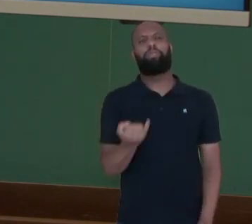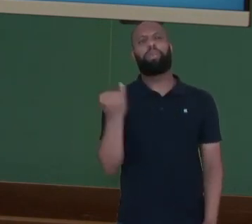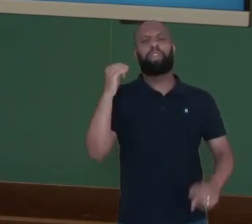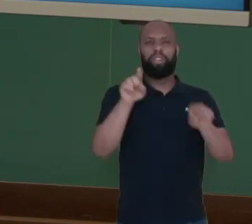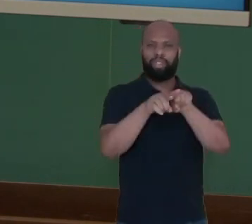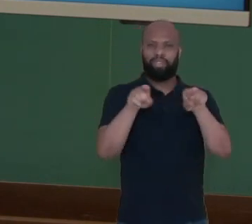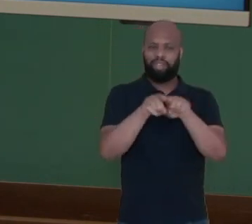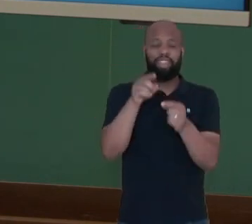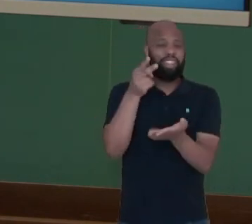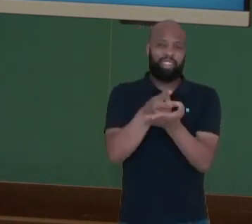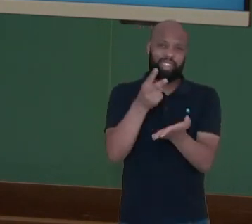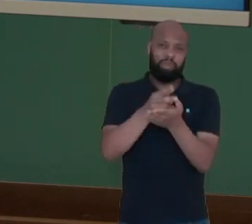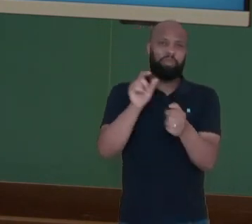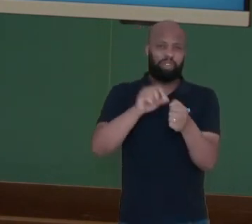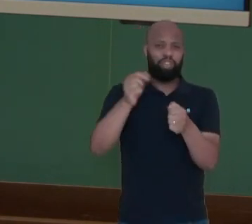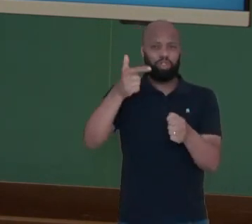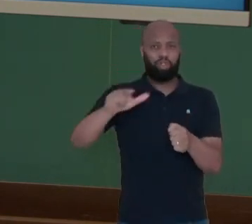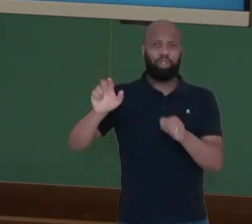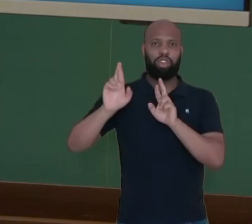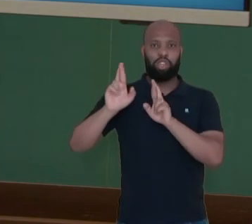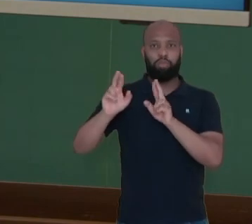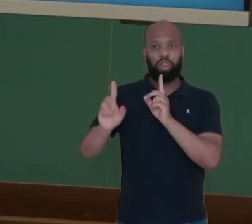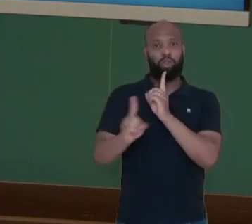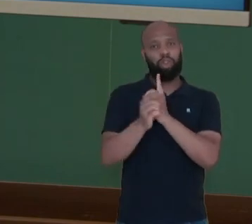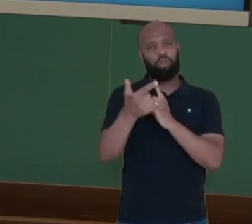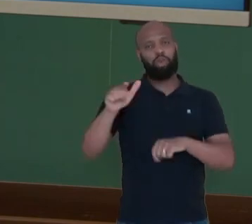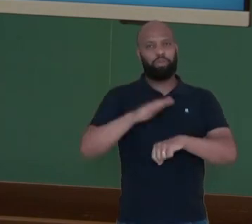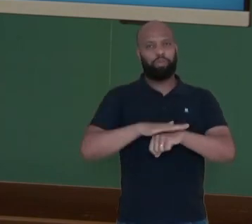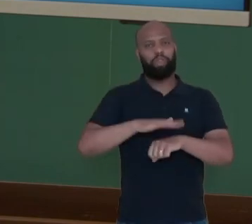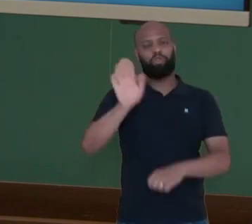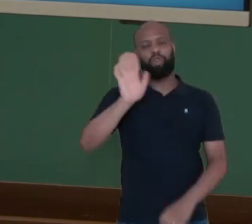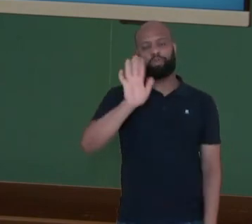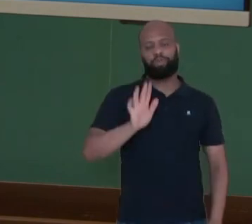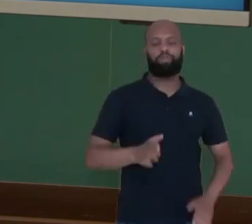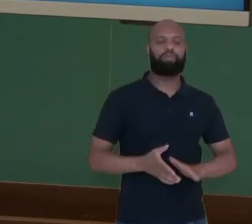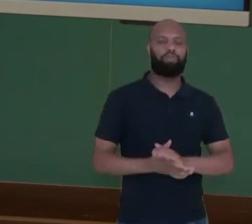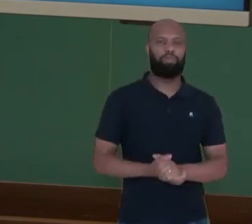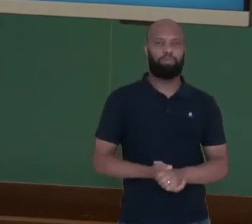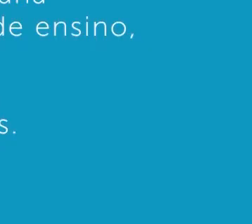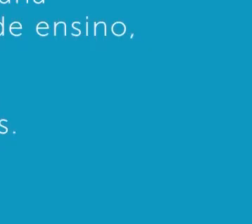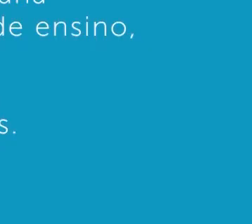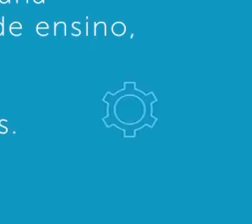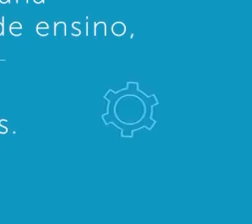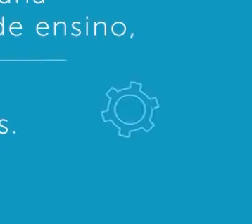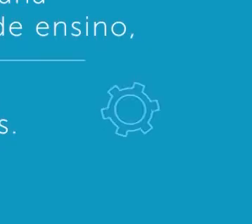disso, certo? Sempre refaça. Espero vocês em um breve momento e até mais.